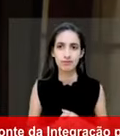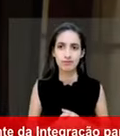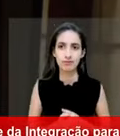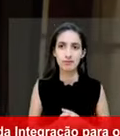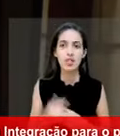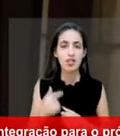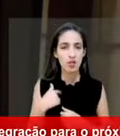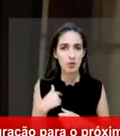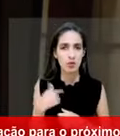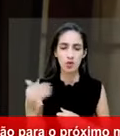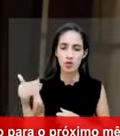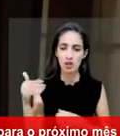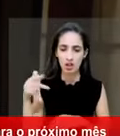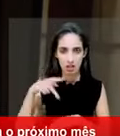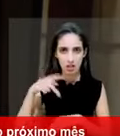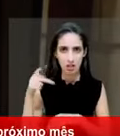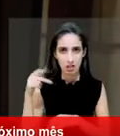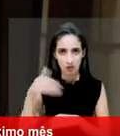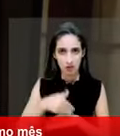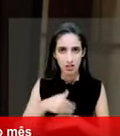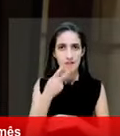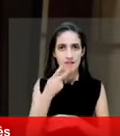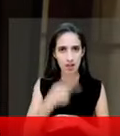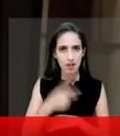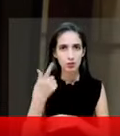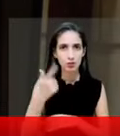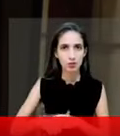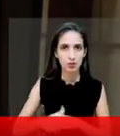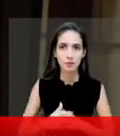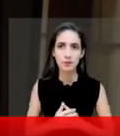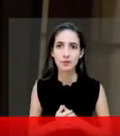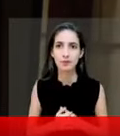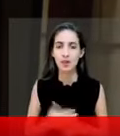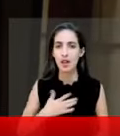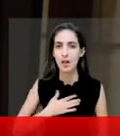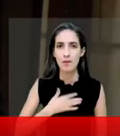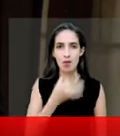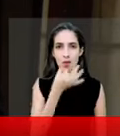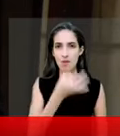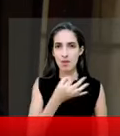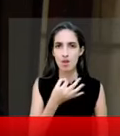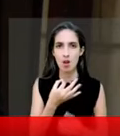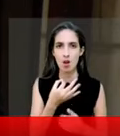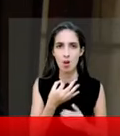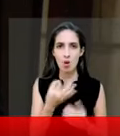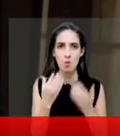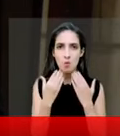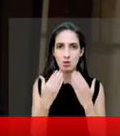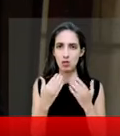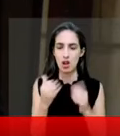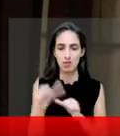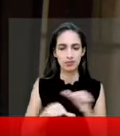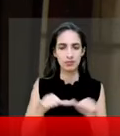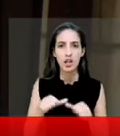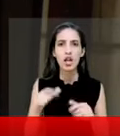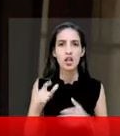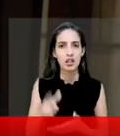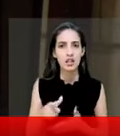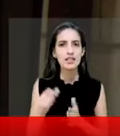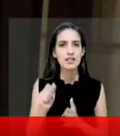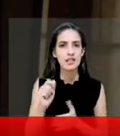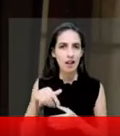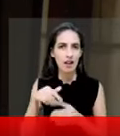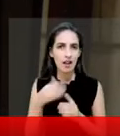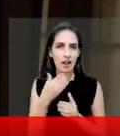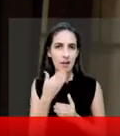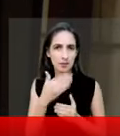vez que não irei modificar a minha postura de pedir nominal todas as vezes que esse requerimento entrar